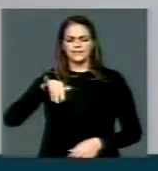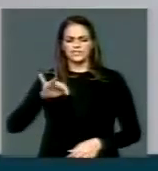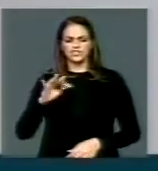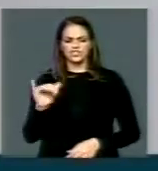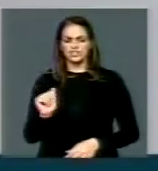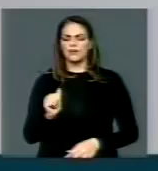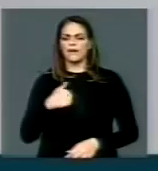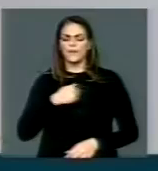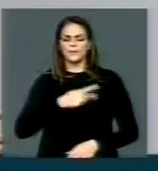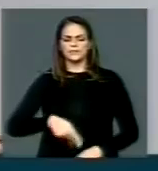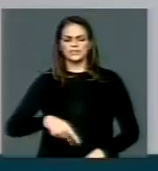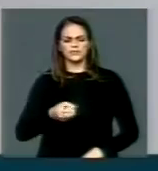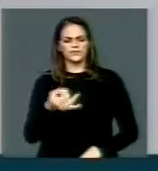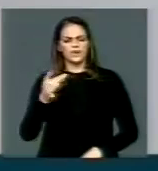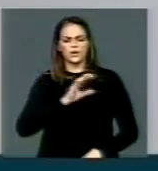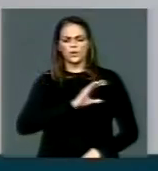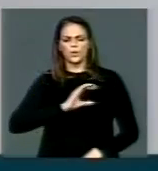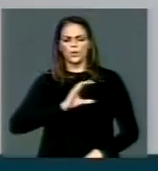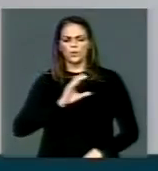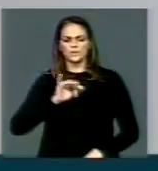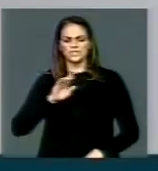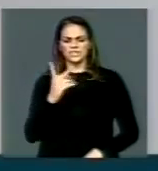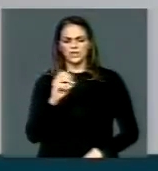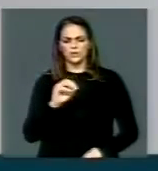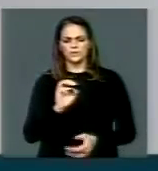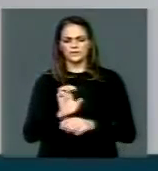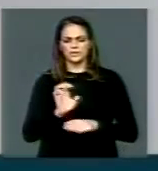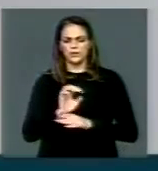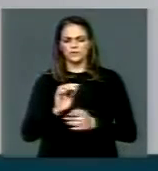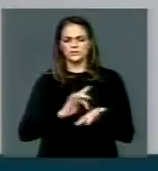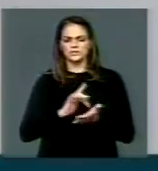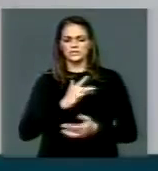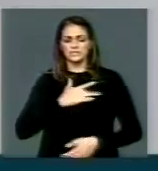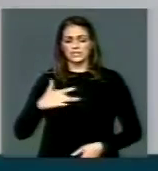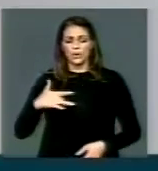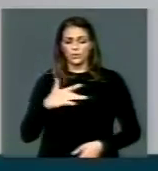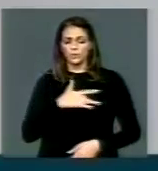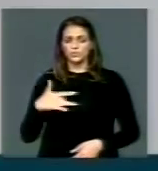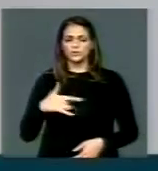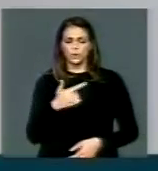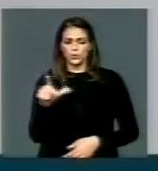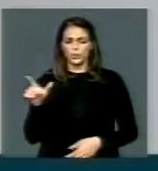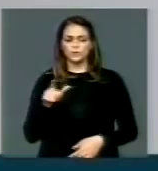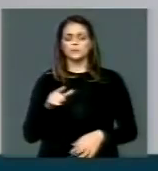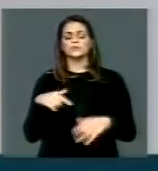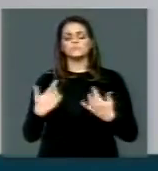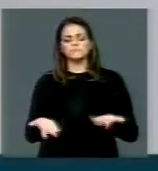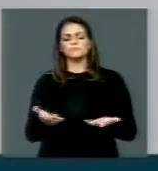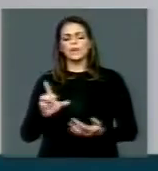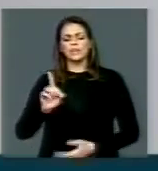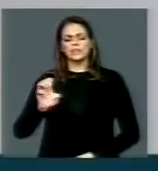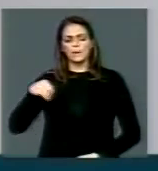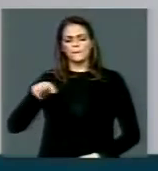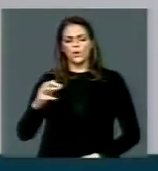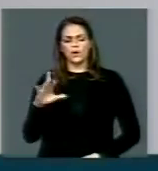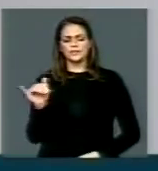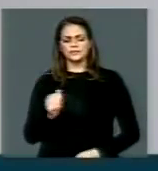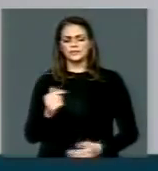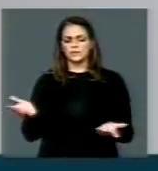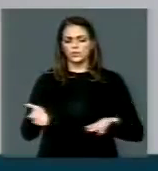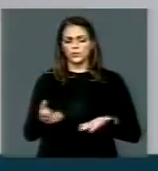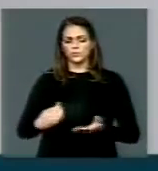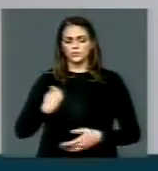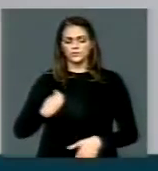presidi conselhos, Conselho Estadual de Saúde e tantos outros conselhos. A democracia contemporânea